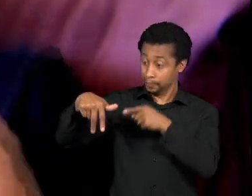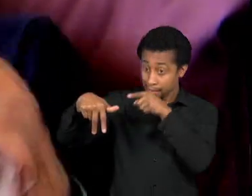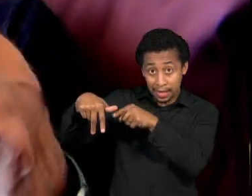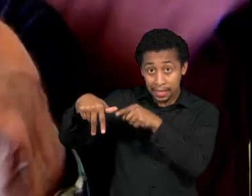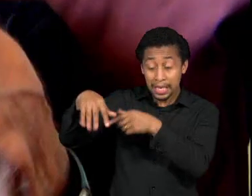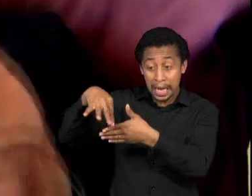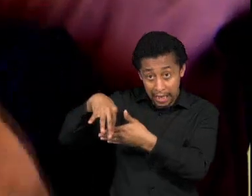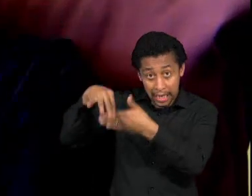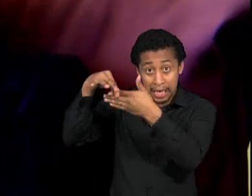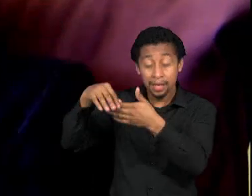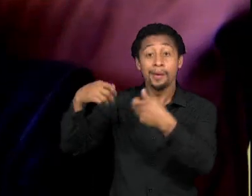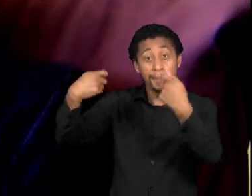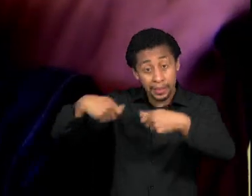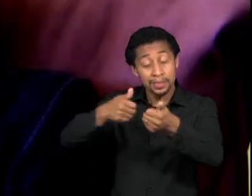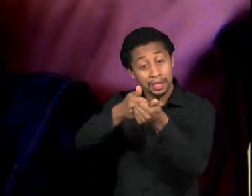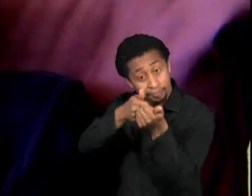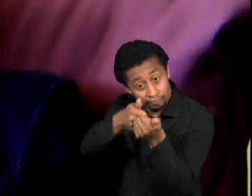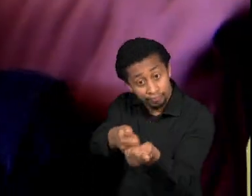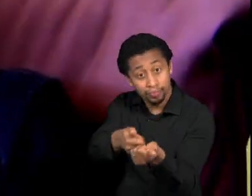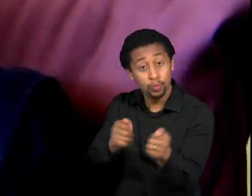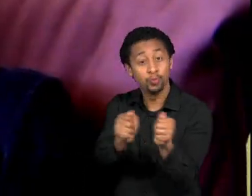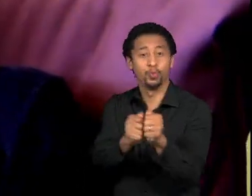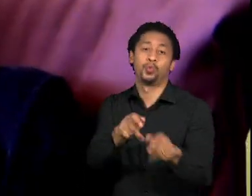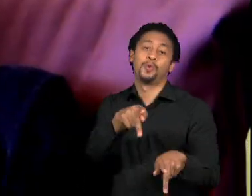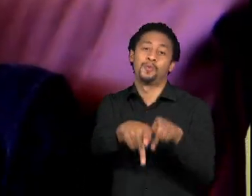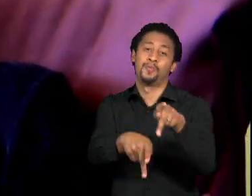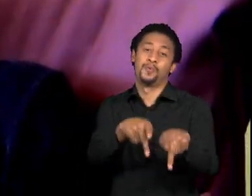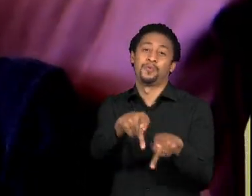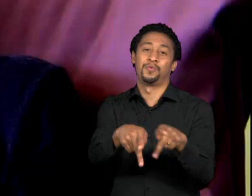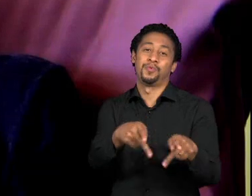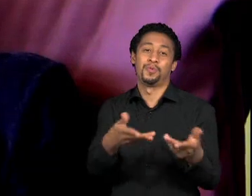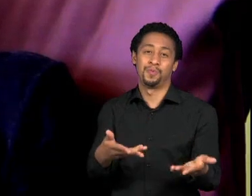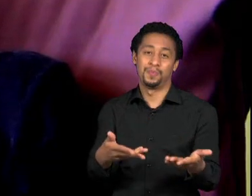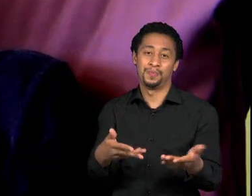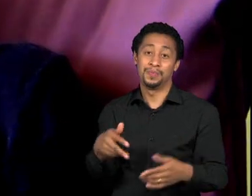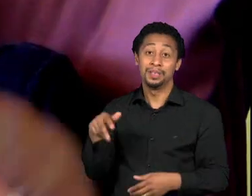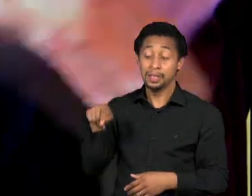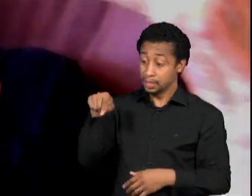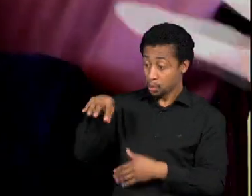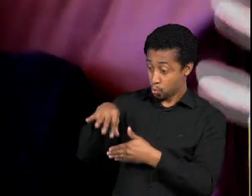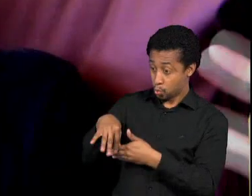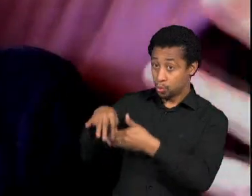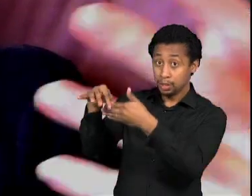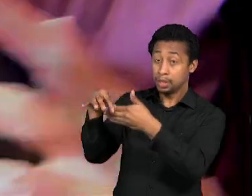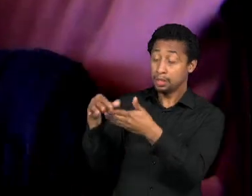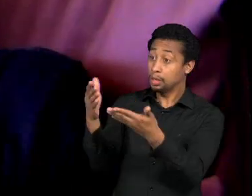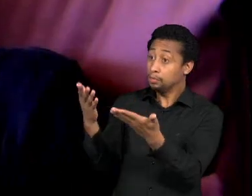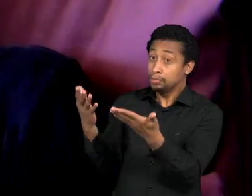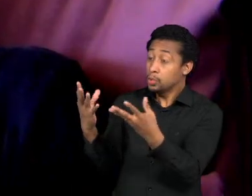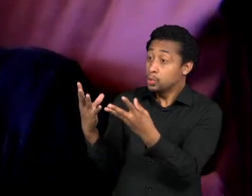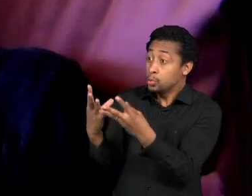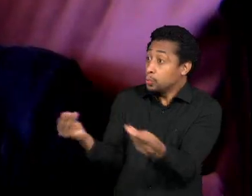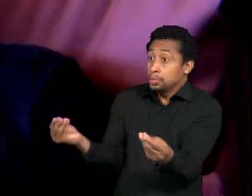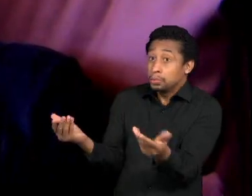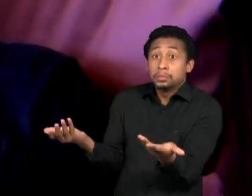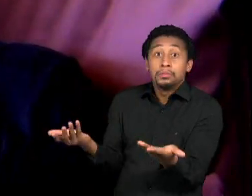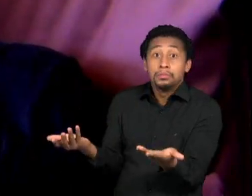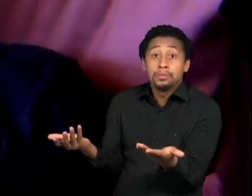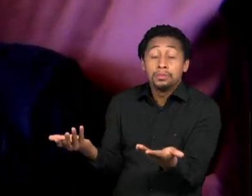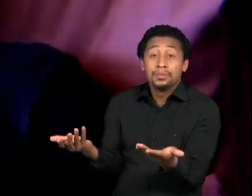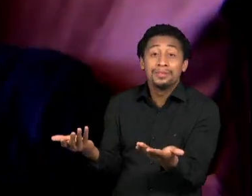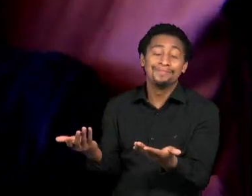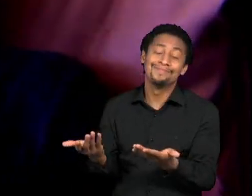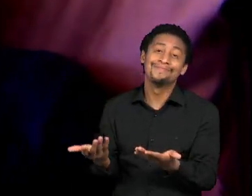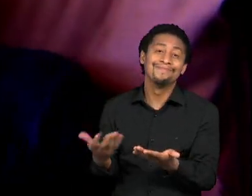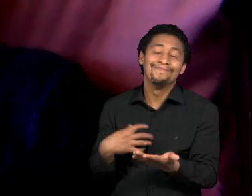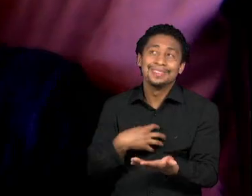esse desaparecer, ele está patente para quem acompanha a obra do Nelson no,